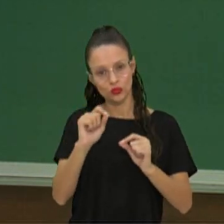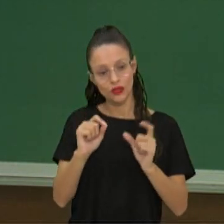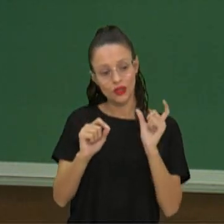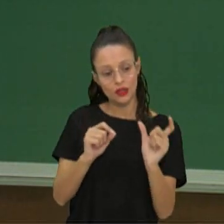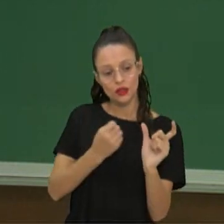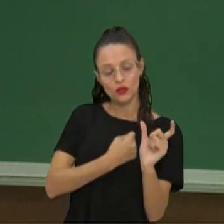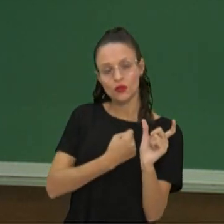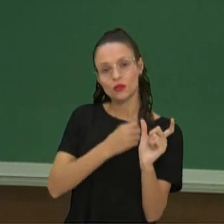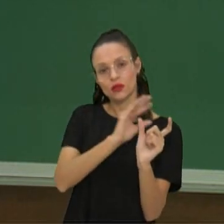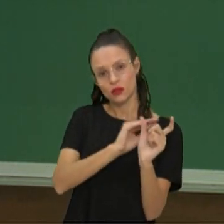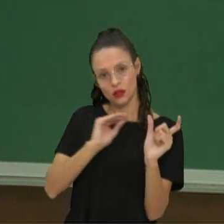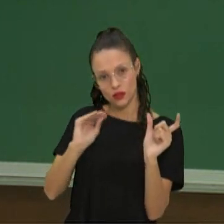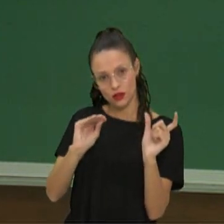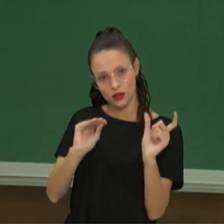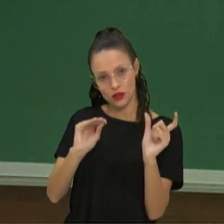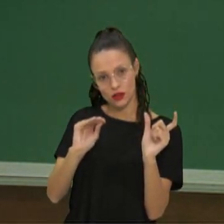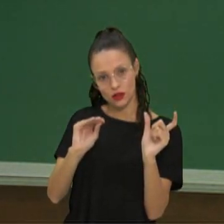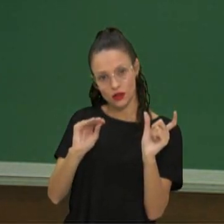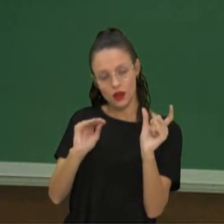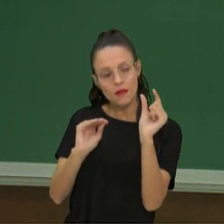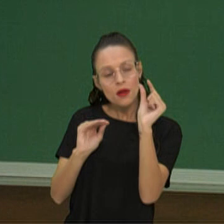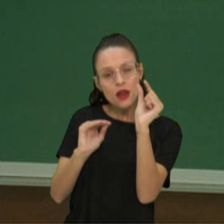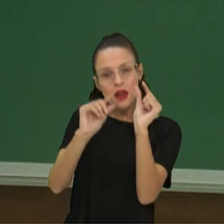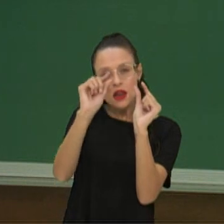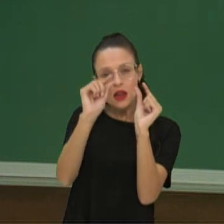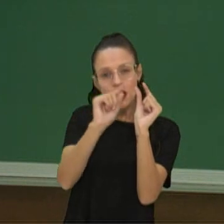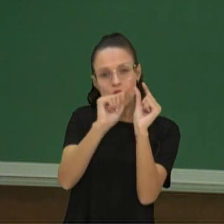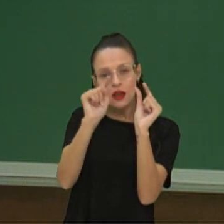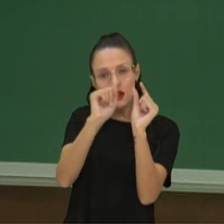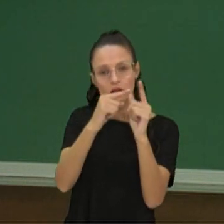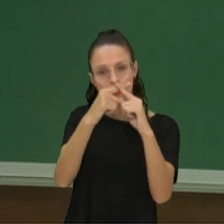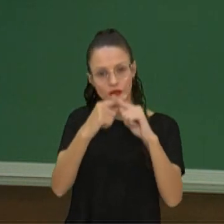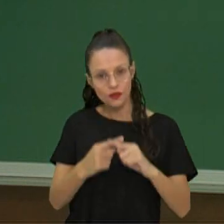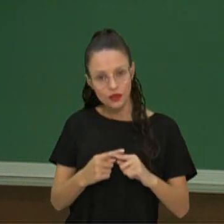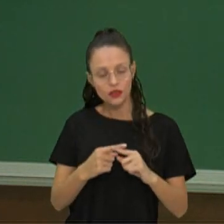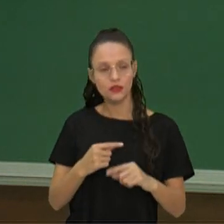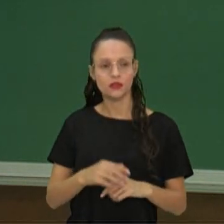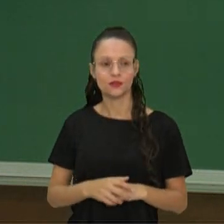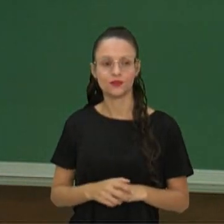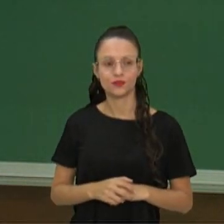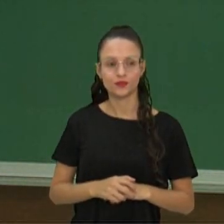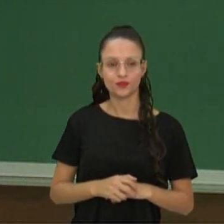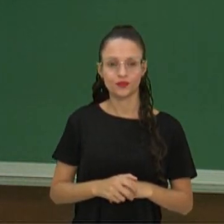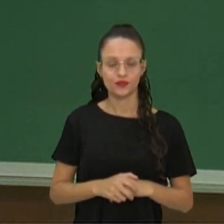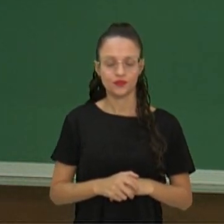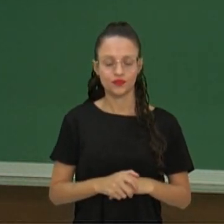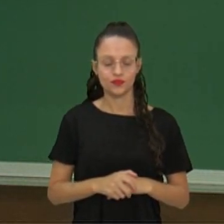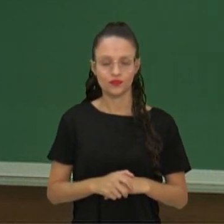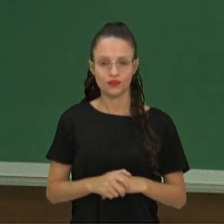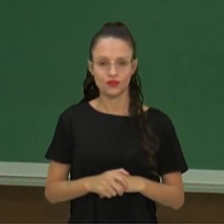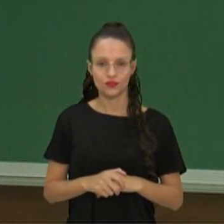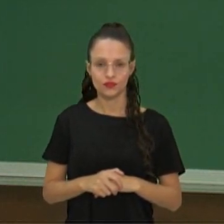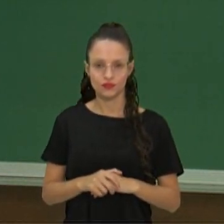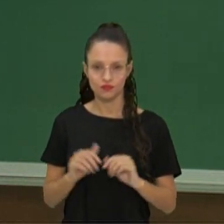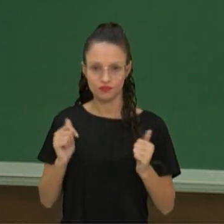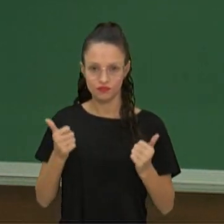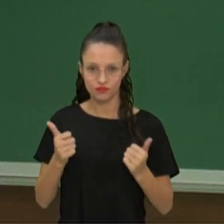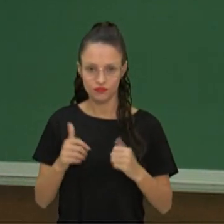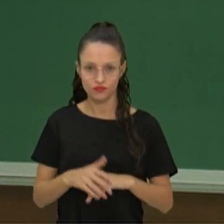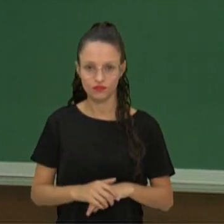base e multiplica os expoentes. Então aqui, 2 vezes 2, 4. 3 vezes 2, 6.